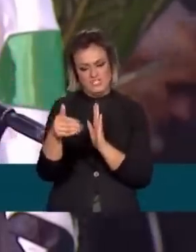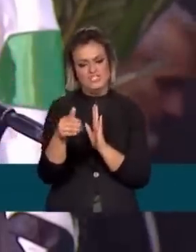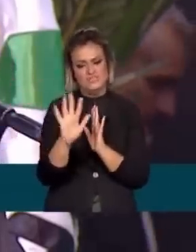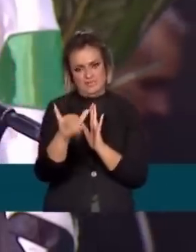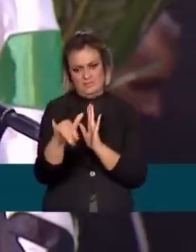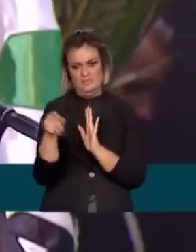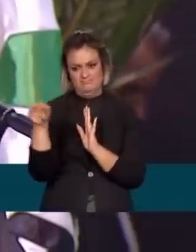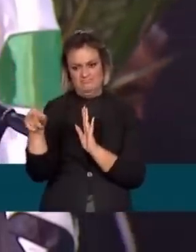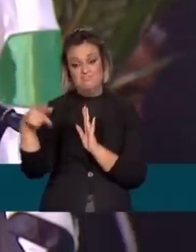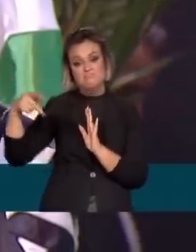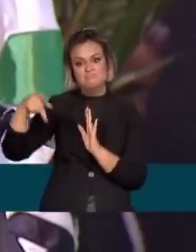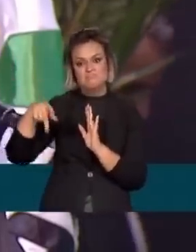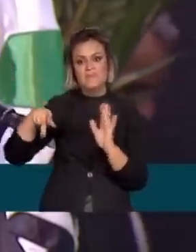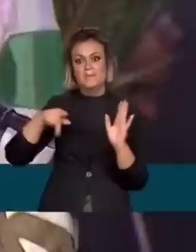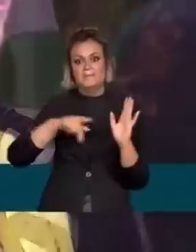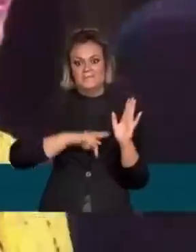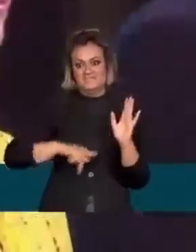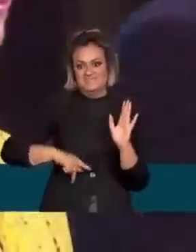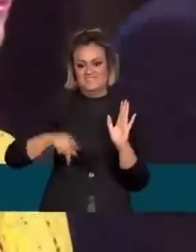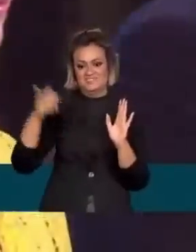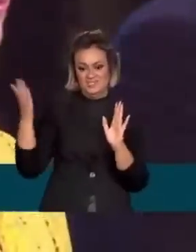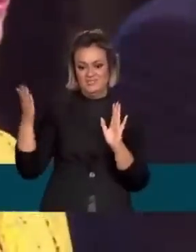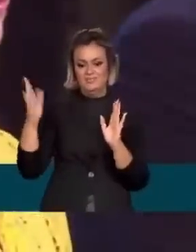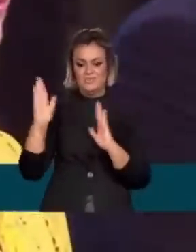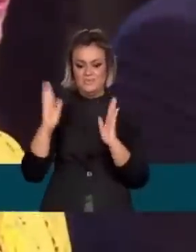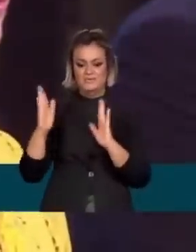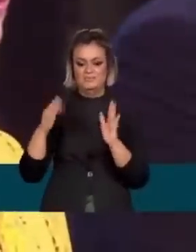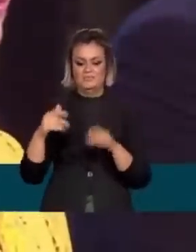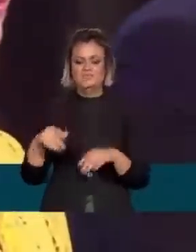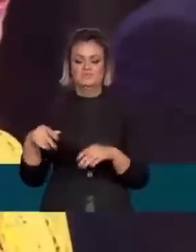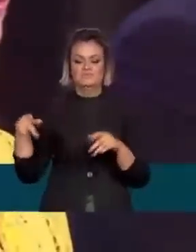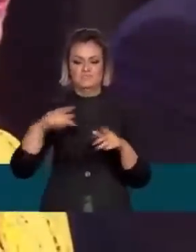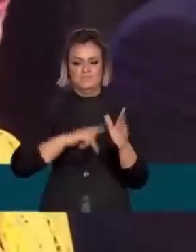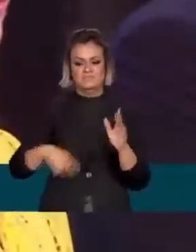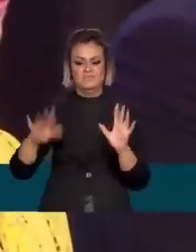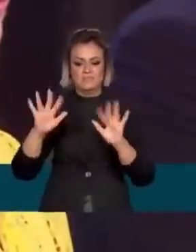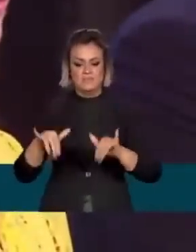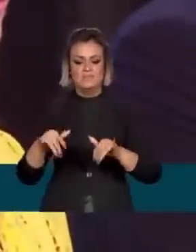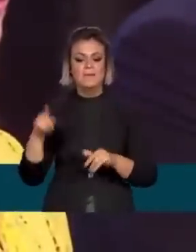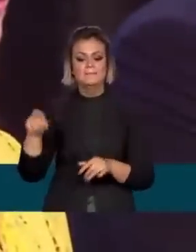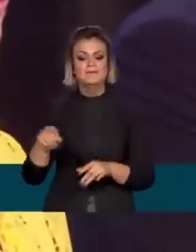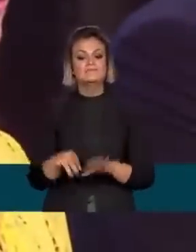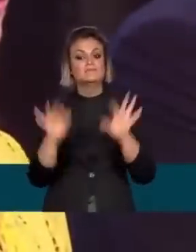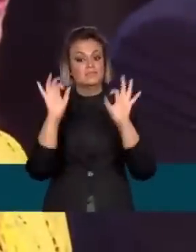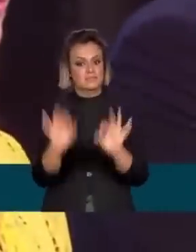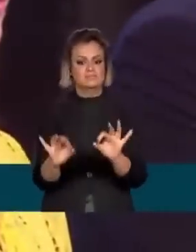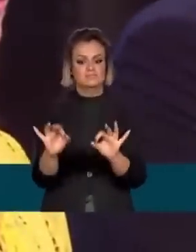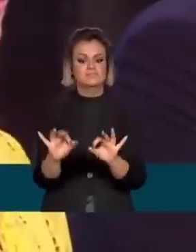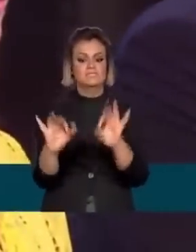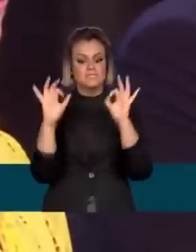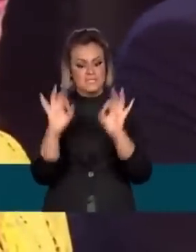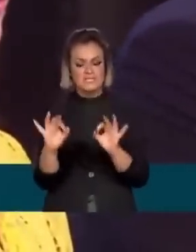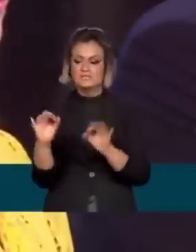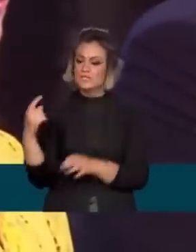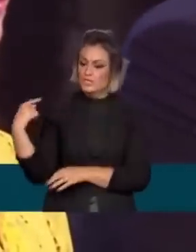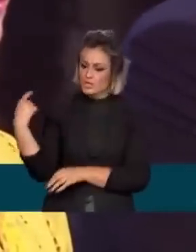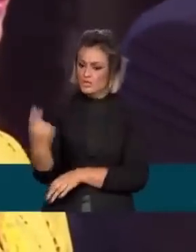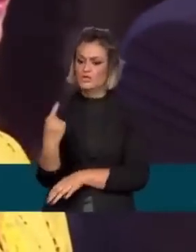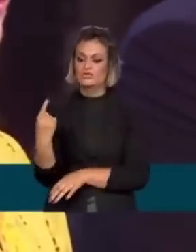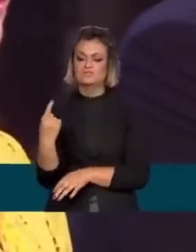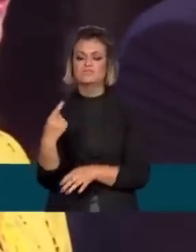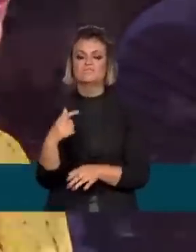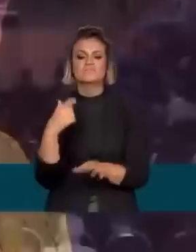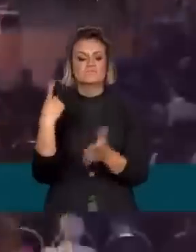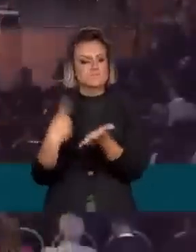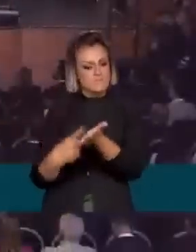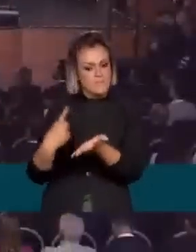a gente for assinar o novo tratado. Mas eu queria dizer que eu tenho certeza de que nós iremos fazer